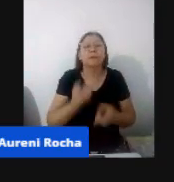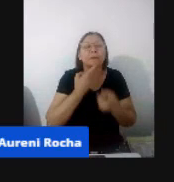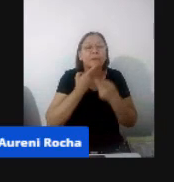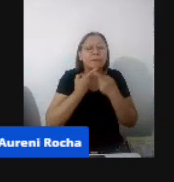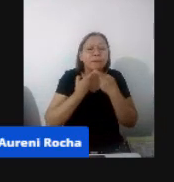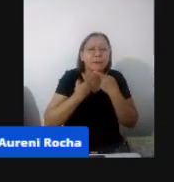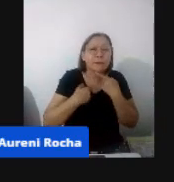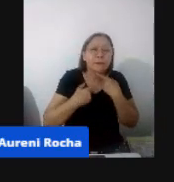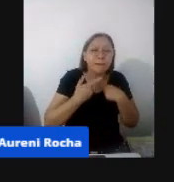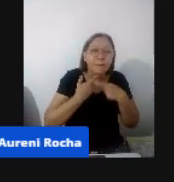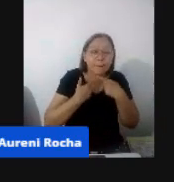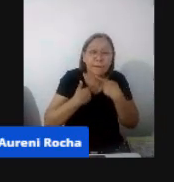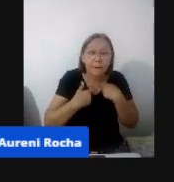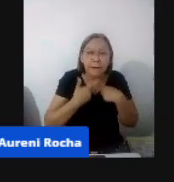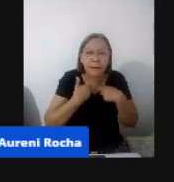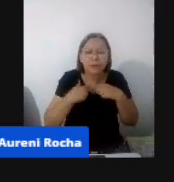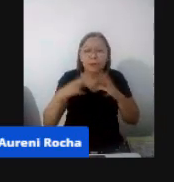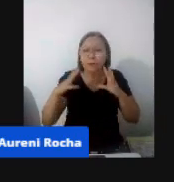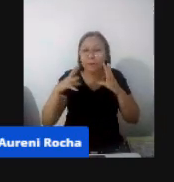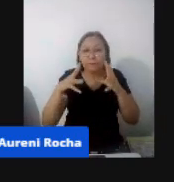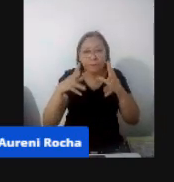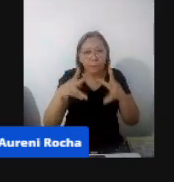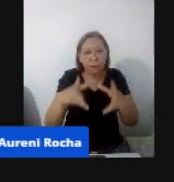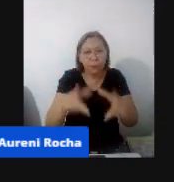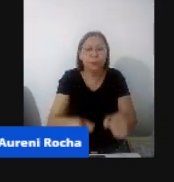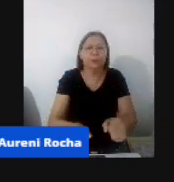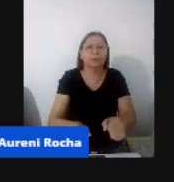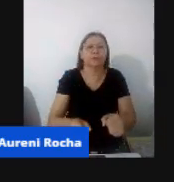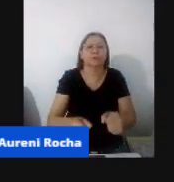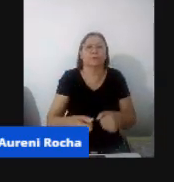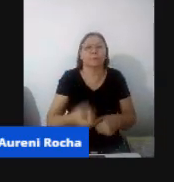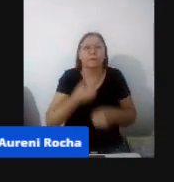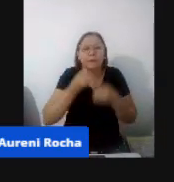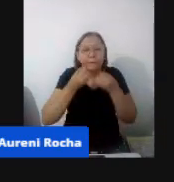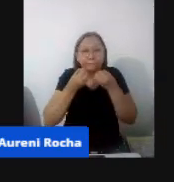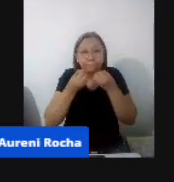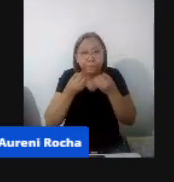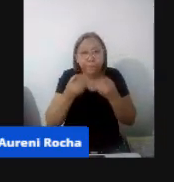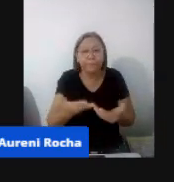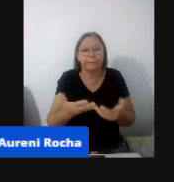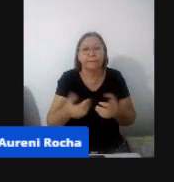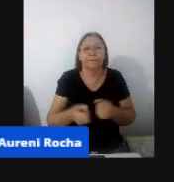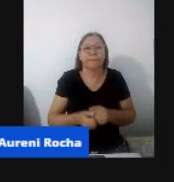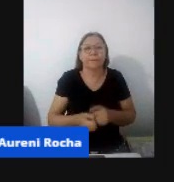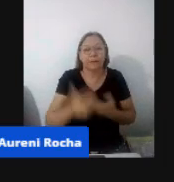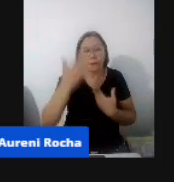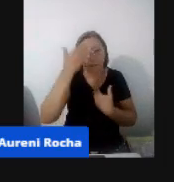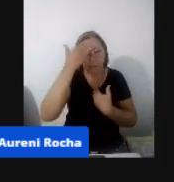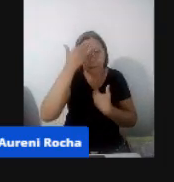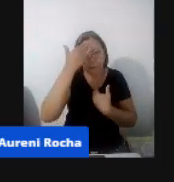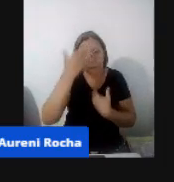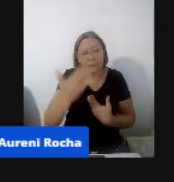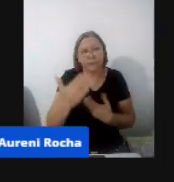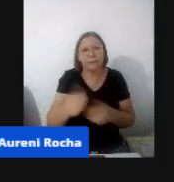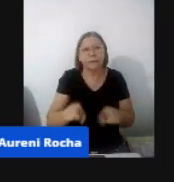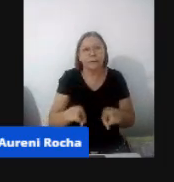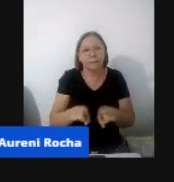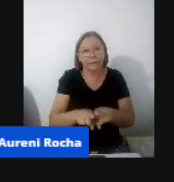mesmo, de coração, que todos vocês fiquem bem. E eu quero agradecer assim também aos professores